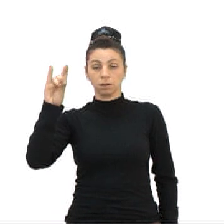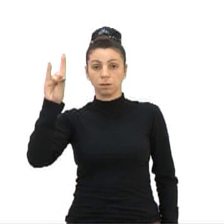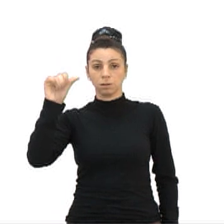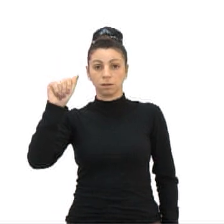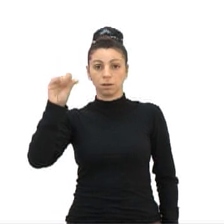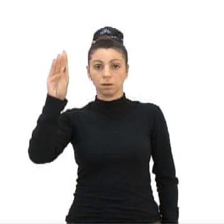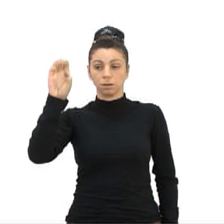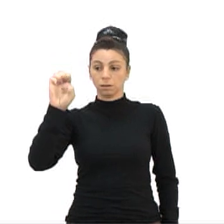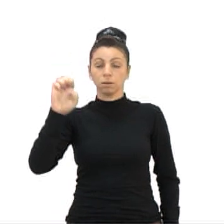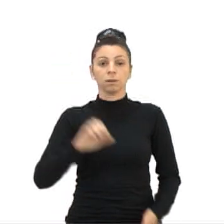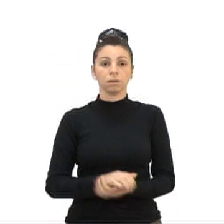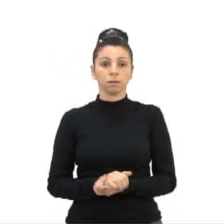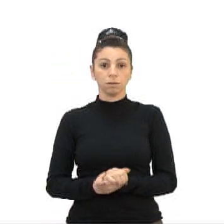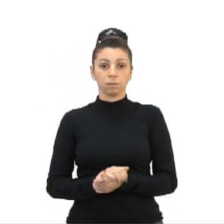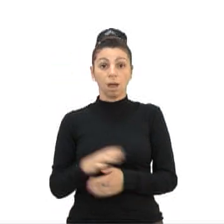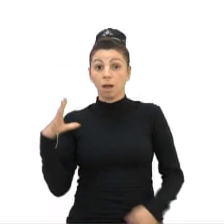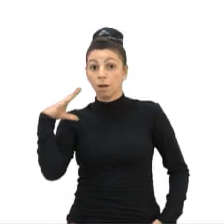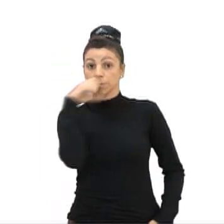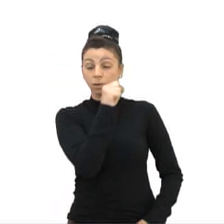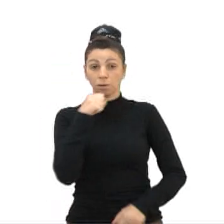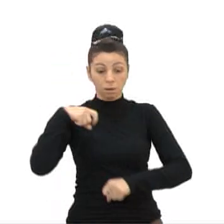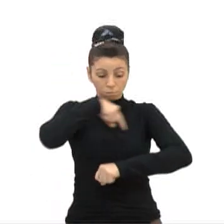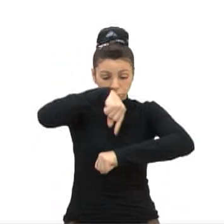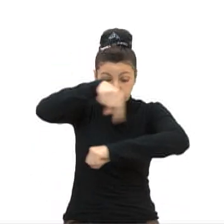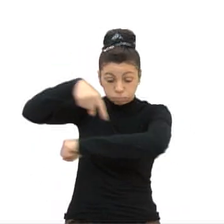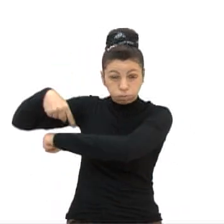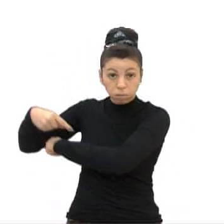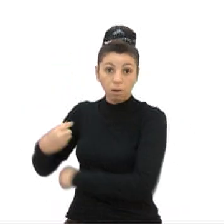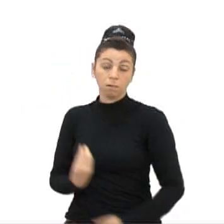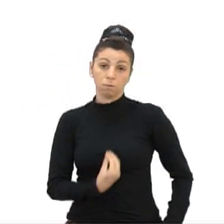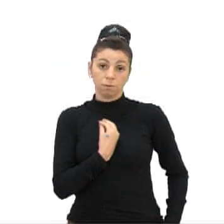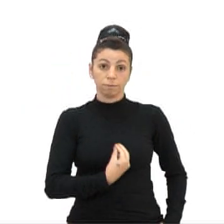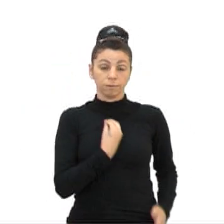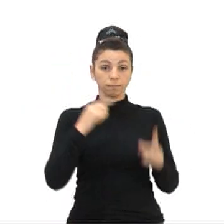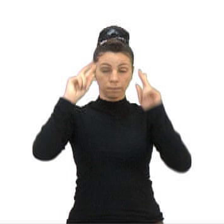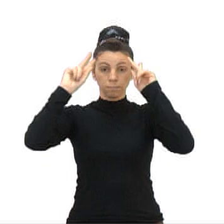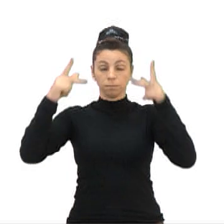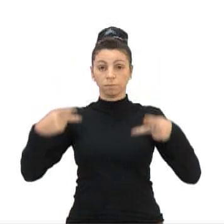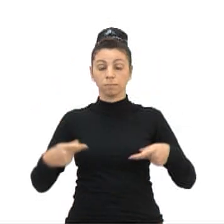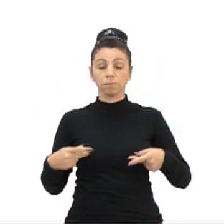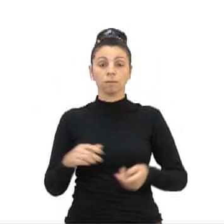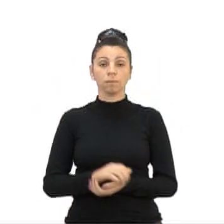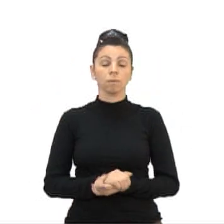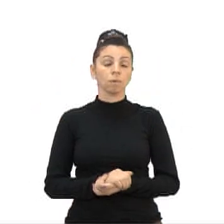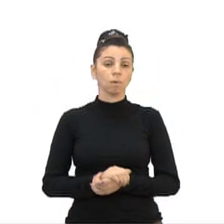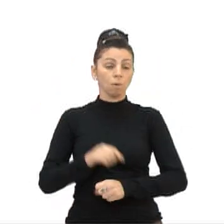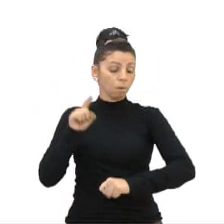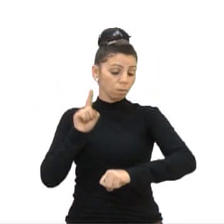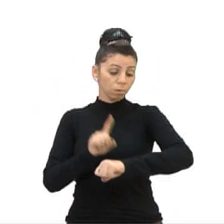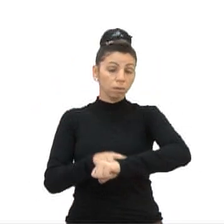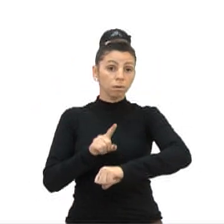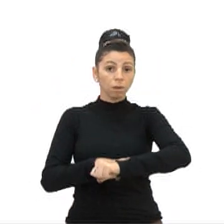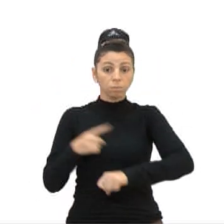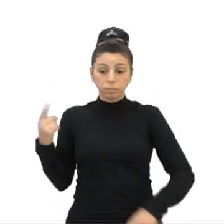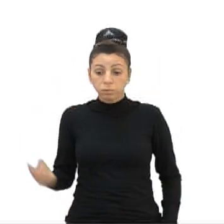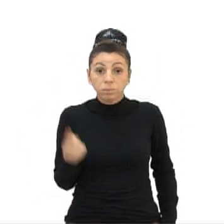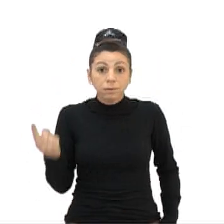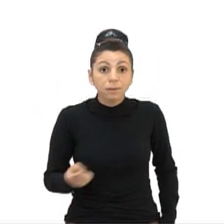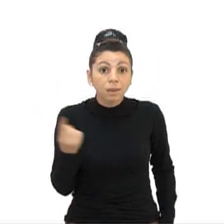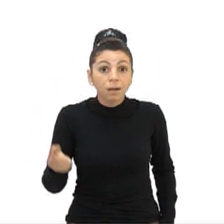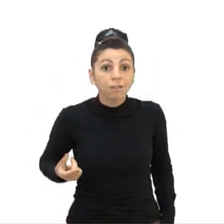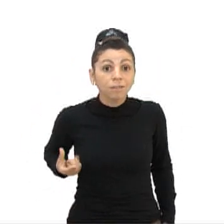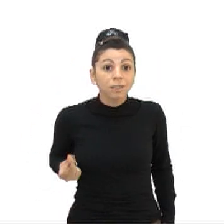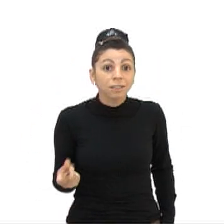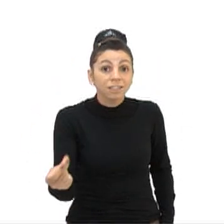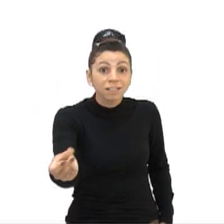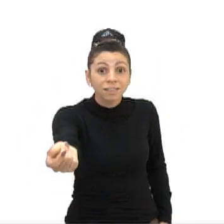com que o tempo devora as horas da existência humana ou revela o quanto o tempo é infinito e dura muito?